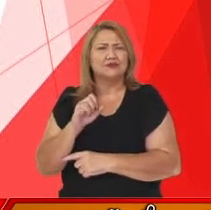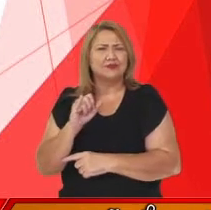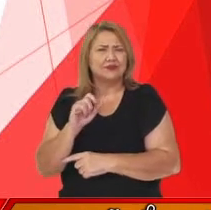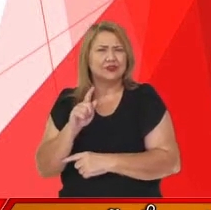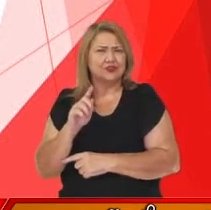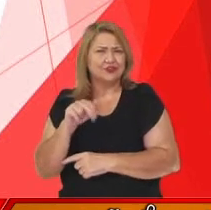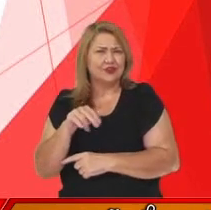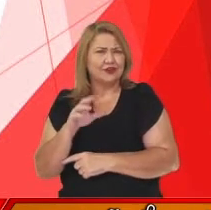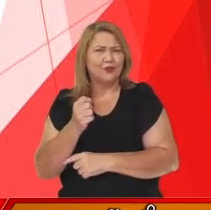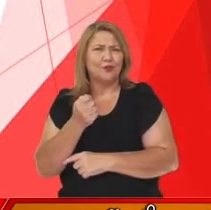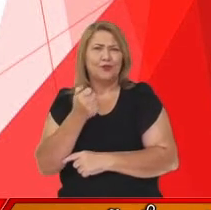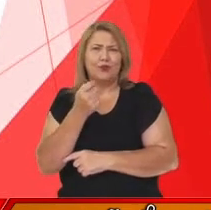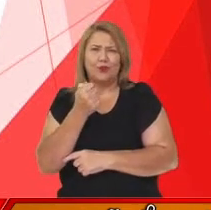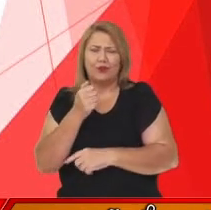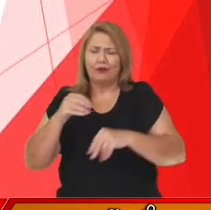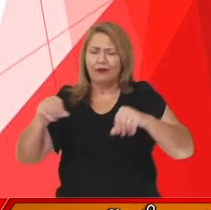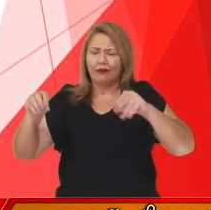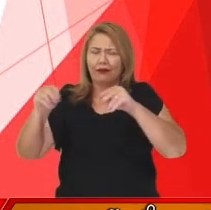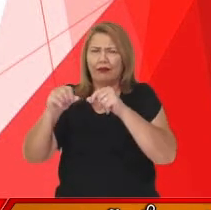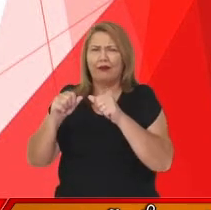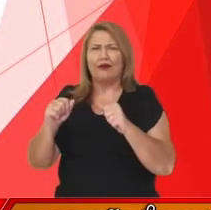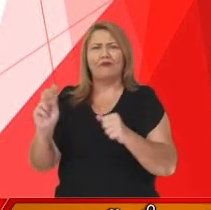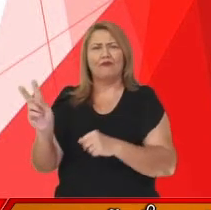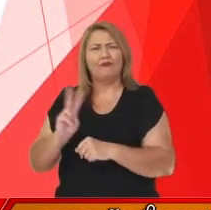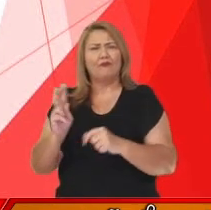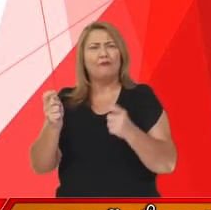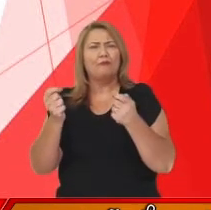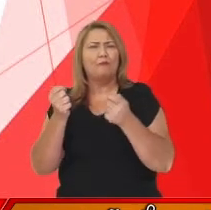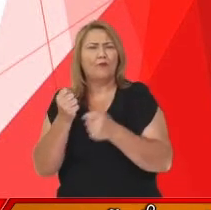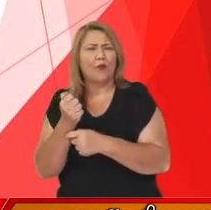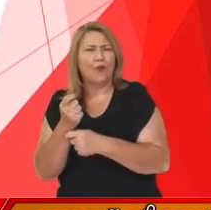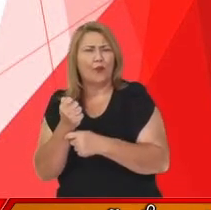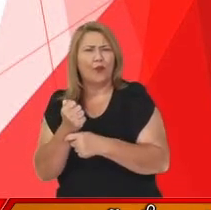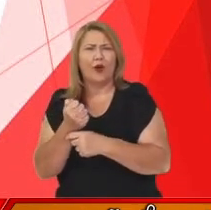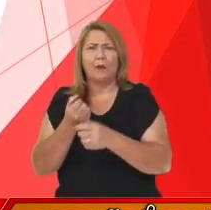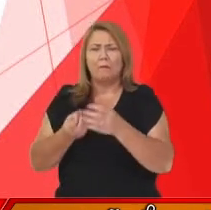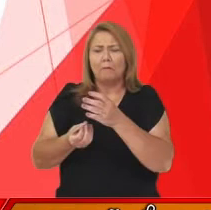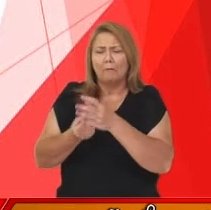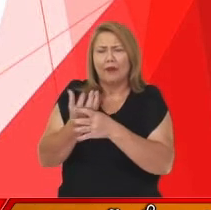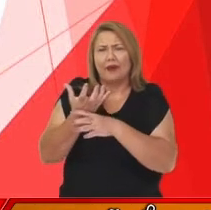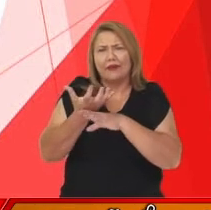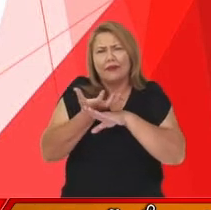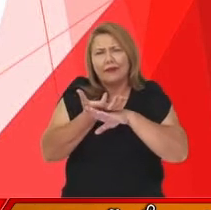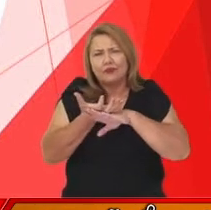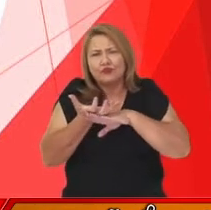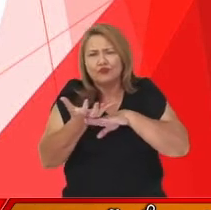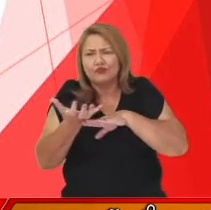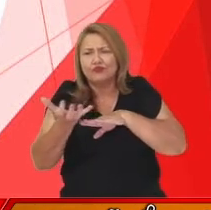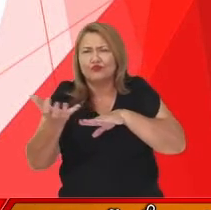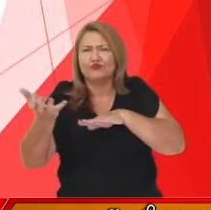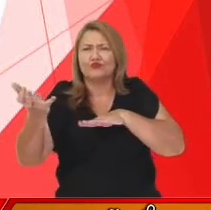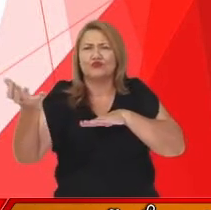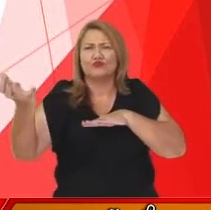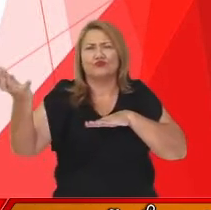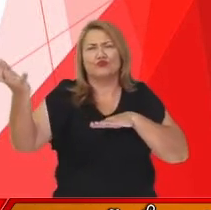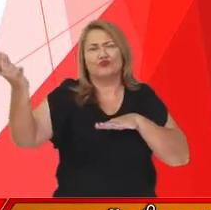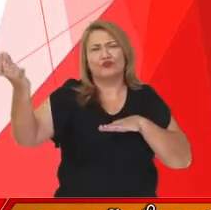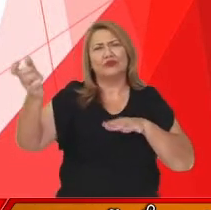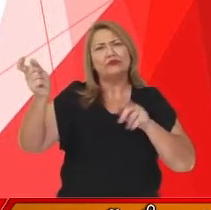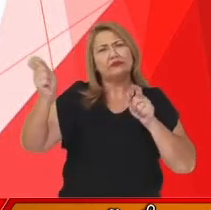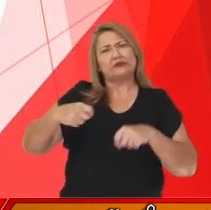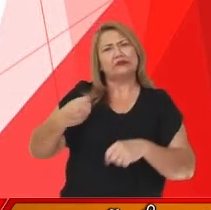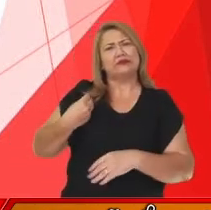rasos ou menos e comemos nutrientes às plantas precisam ter menor estatura para ter a condição né o